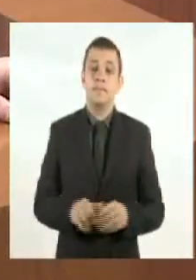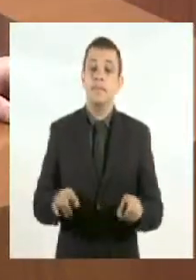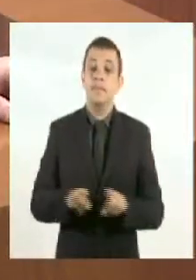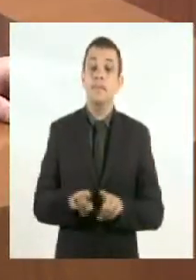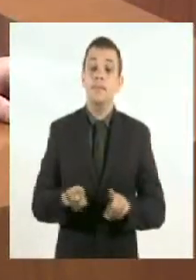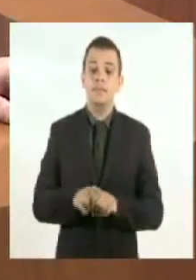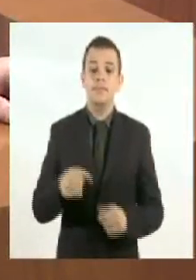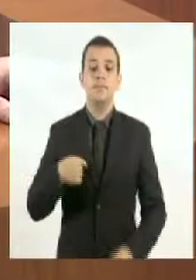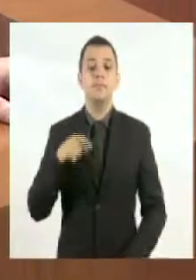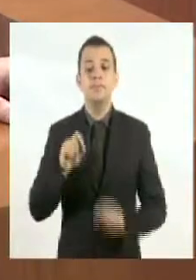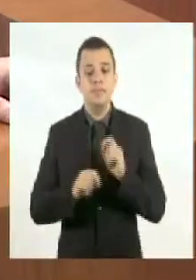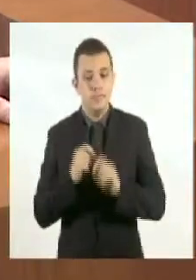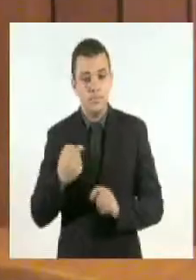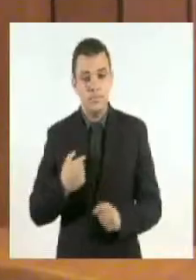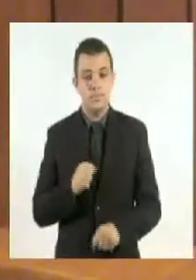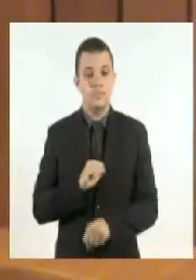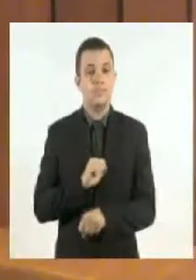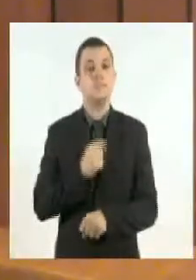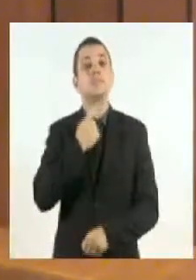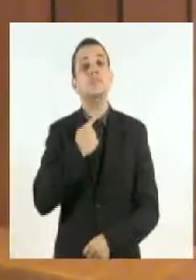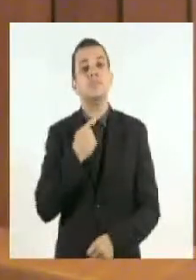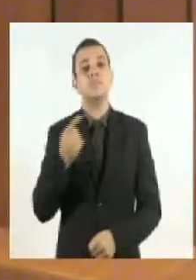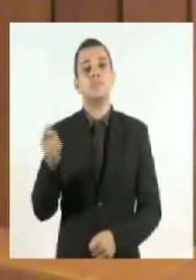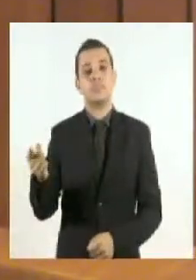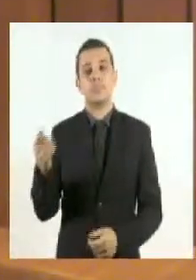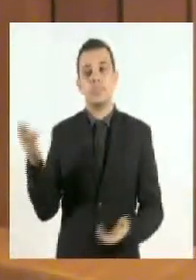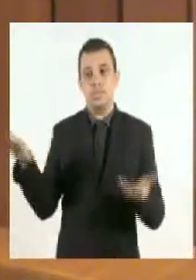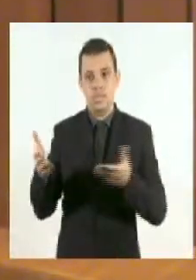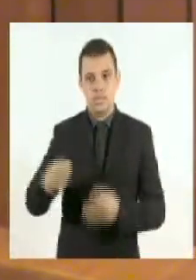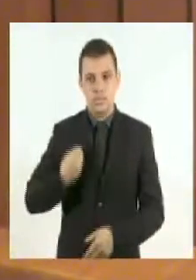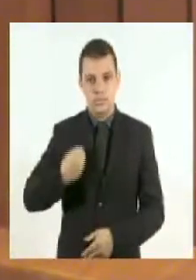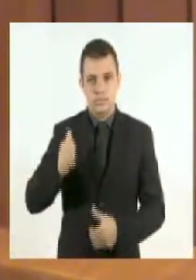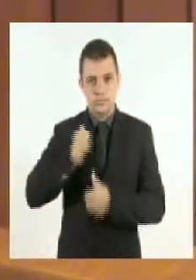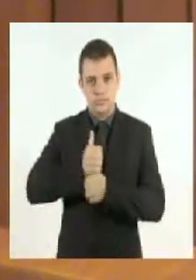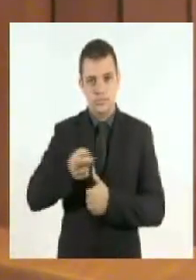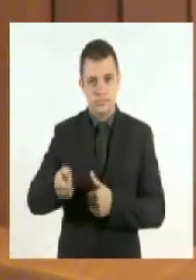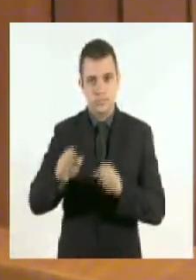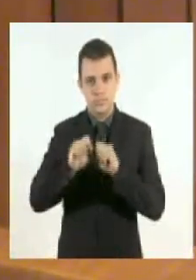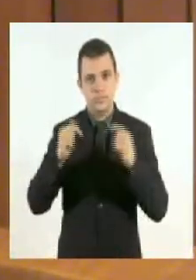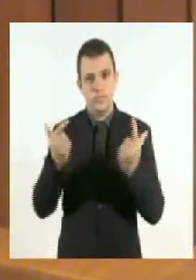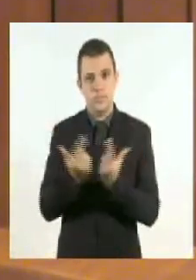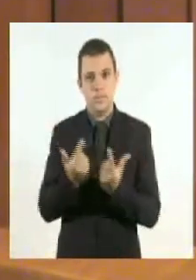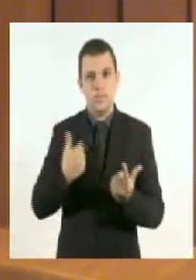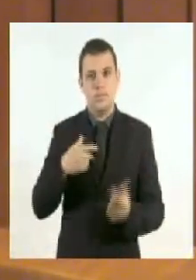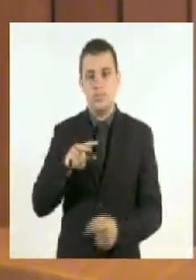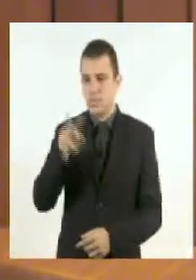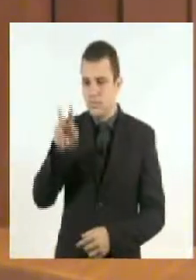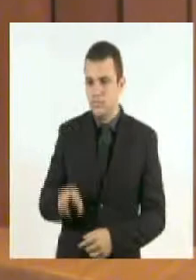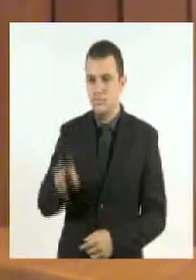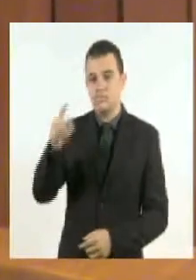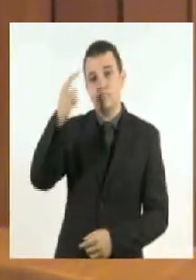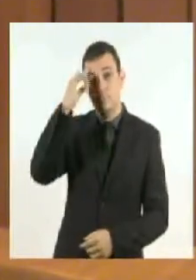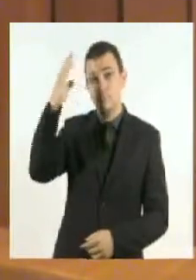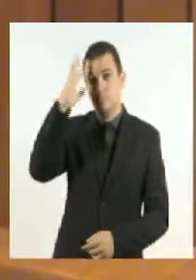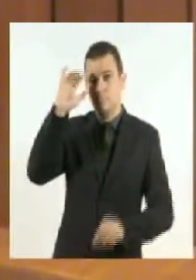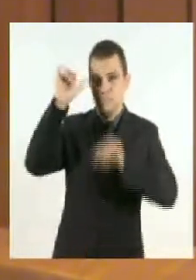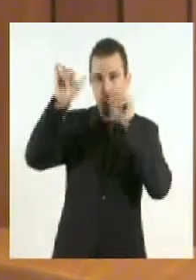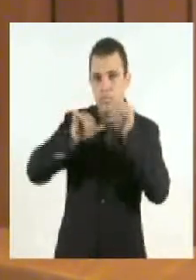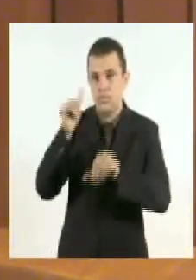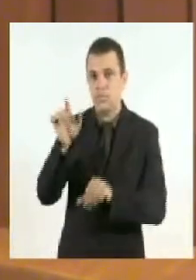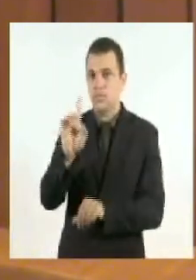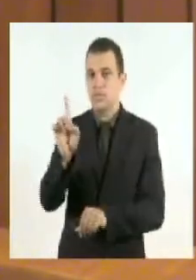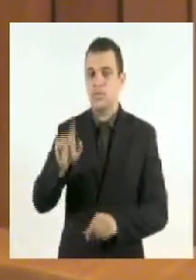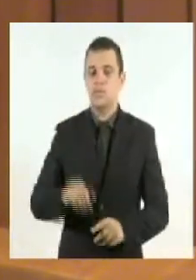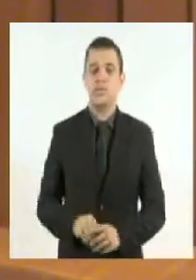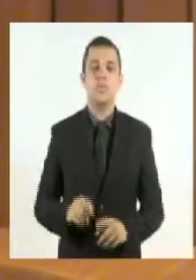Espero que esta passagem pela Assembleia não destrua a boa impressão que tenho de Vossa Excelência. Mas a interpretação da minha gestão